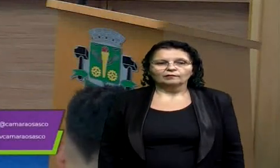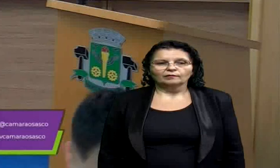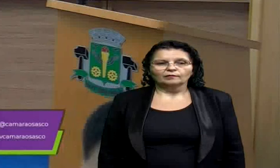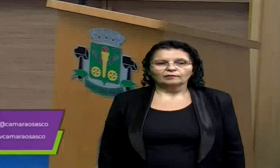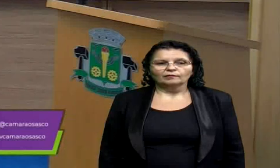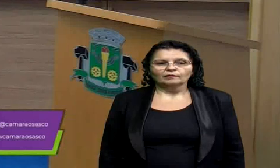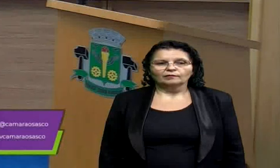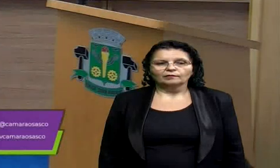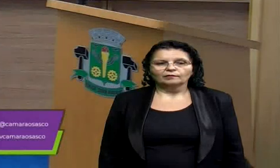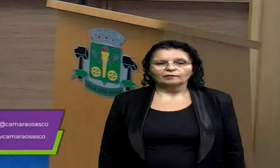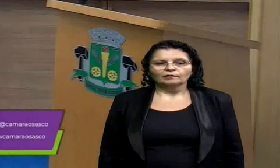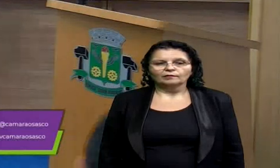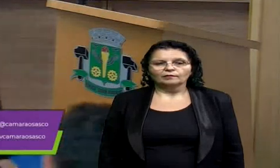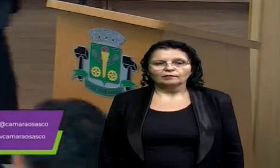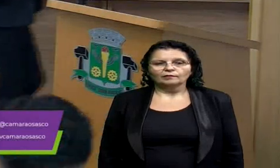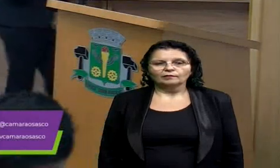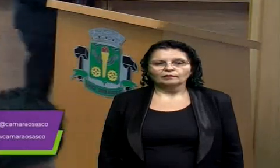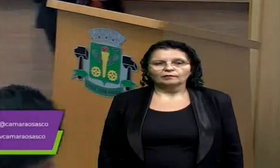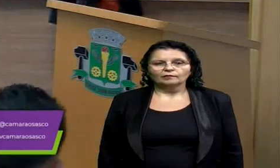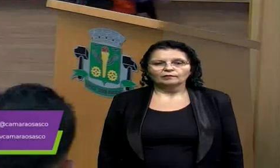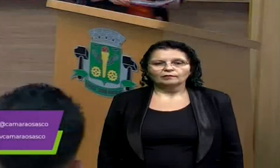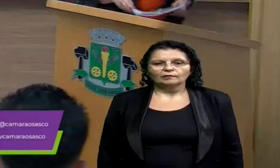minutos 2